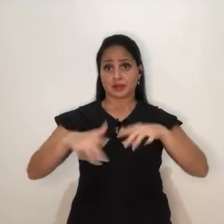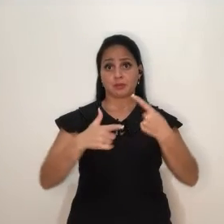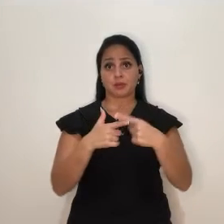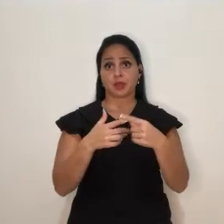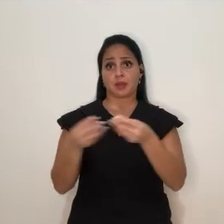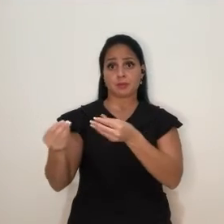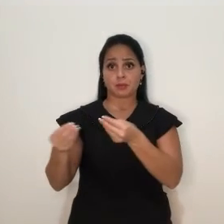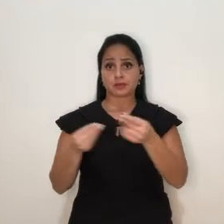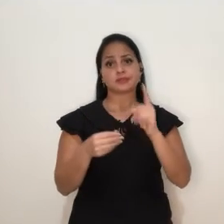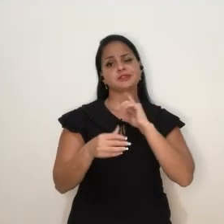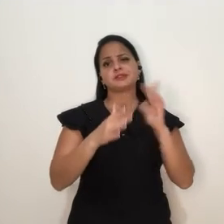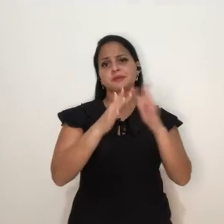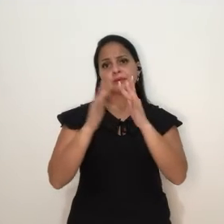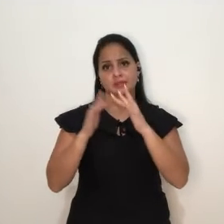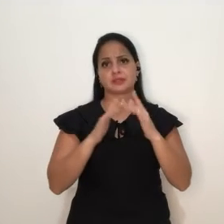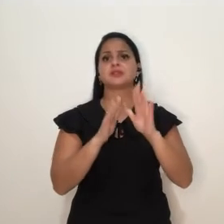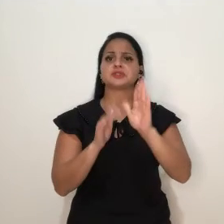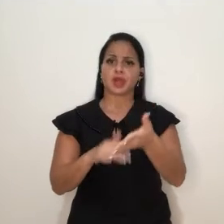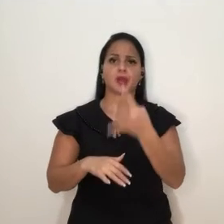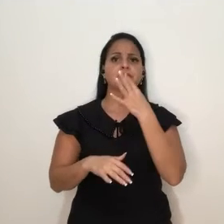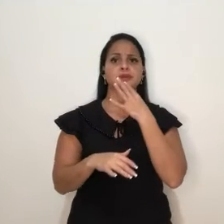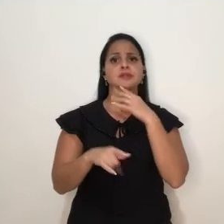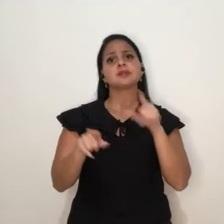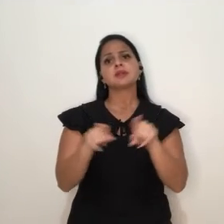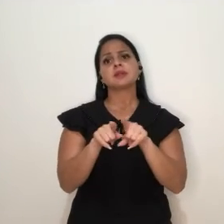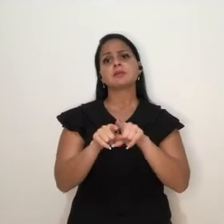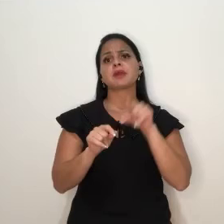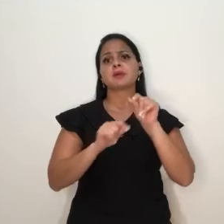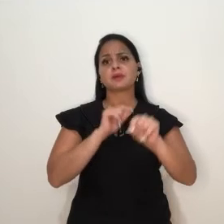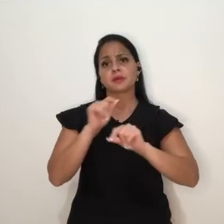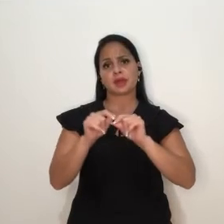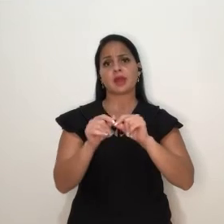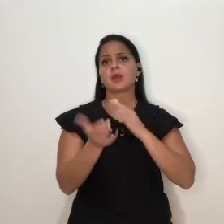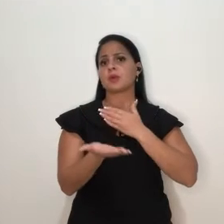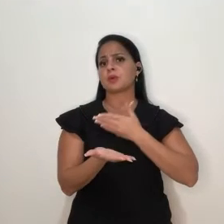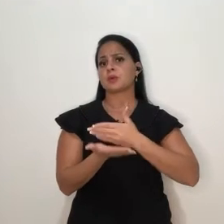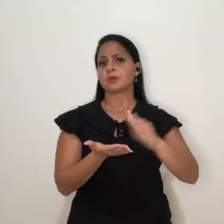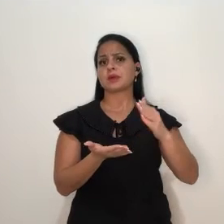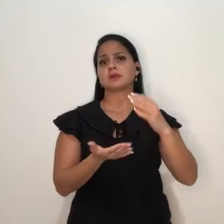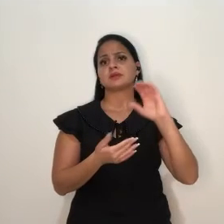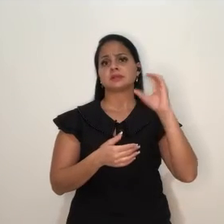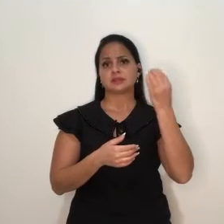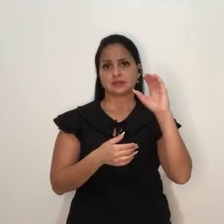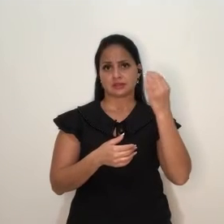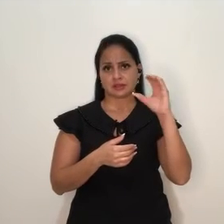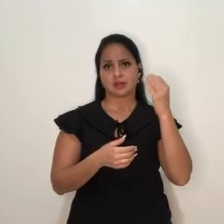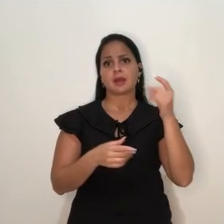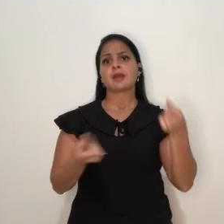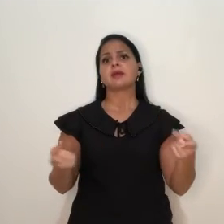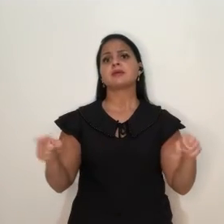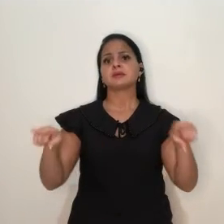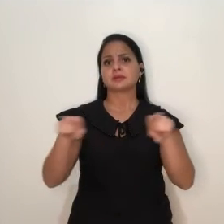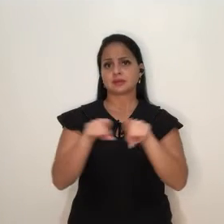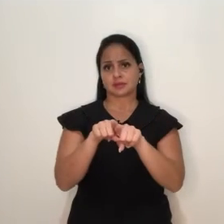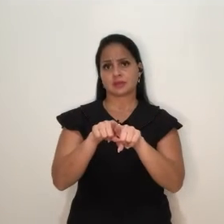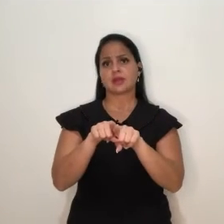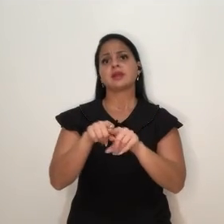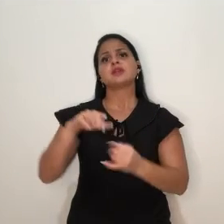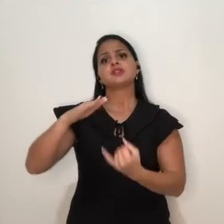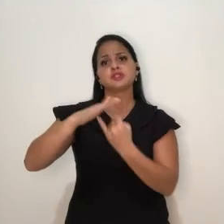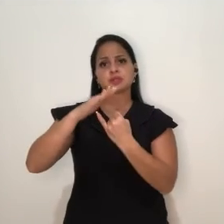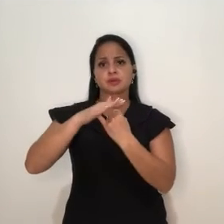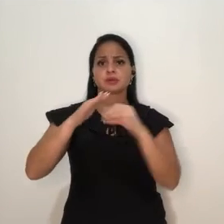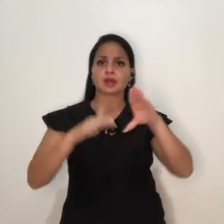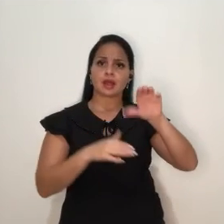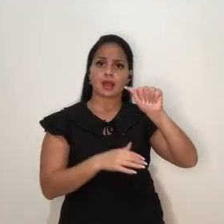de iniciação científica pela Cátedra Agostinho da Silva, em parceria com o Instituto Camões. Vale ressaltar que, muito mais do que uma contribuição